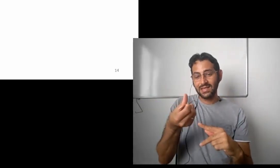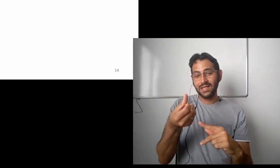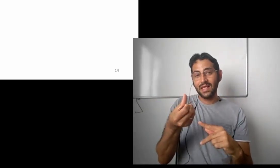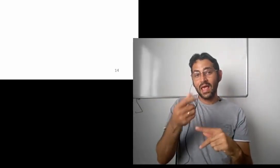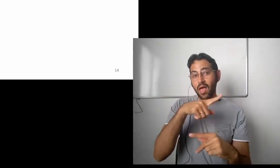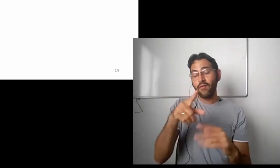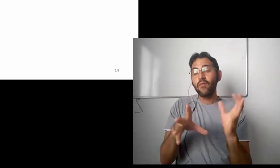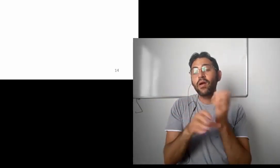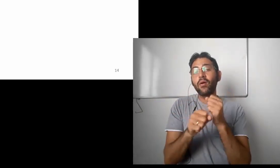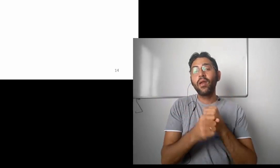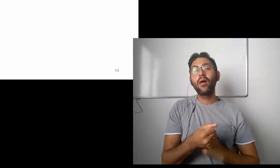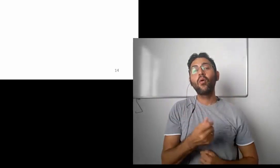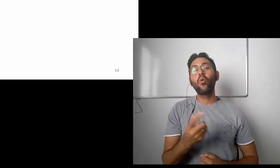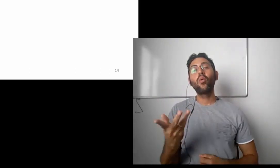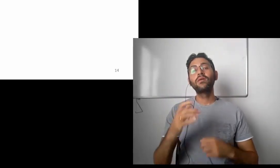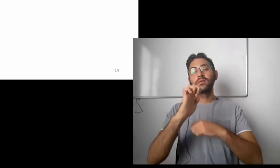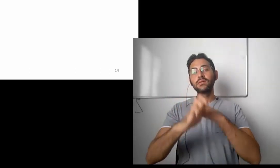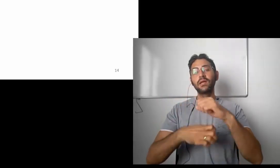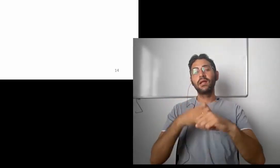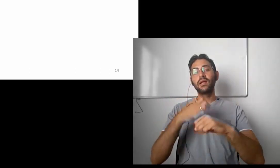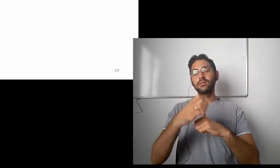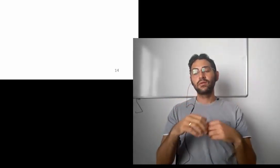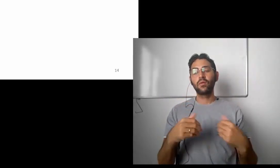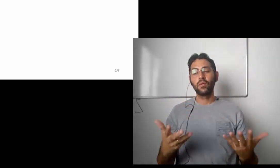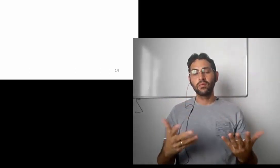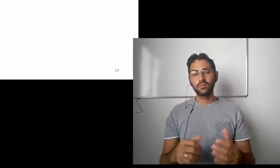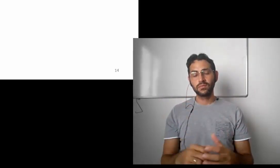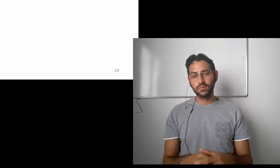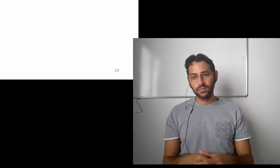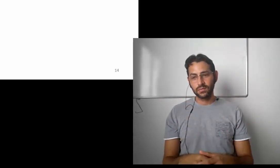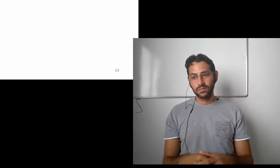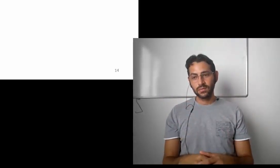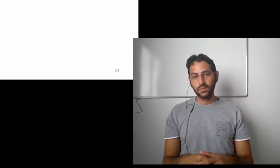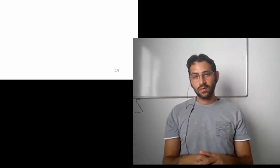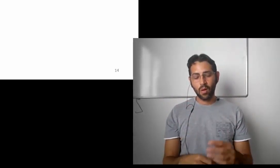2P6. Já forma quantos elétrons aí, ó?